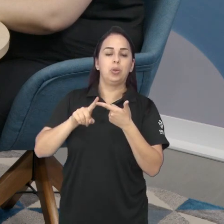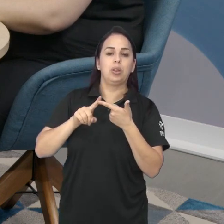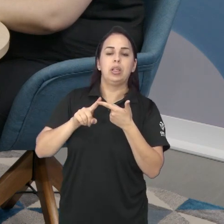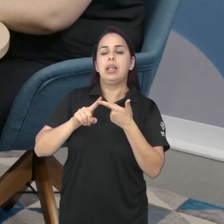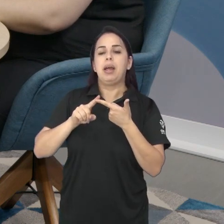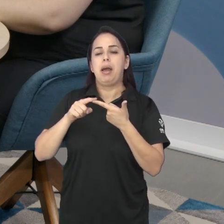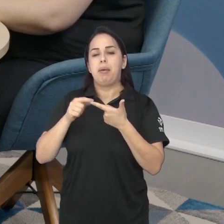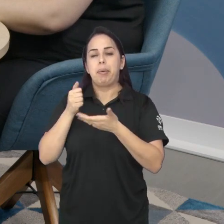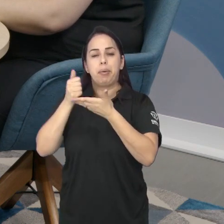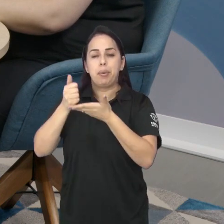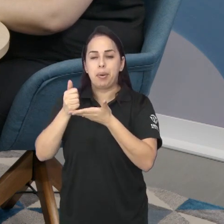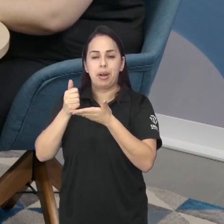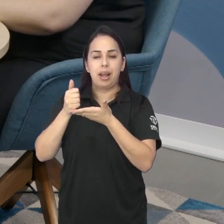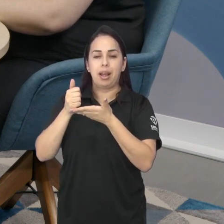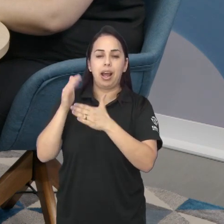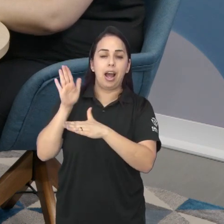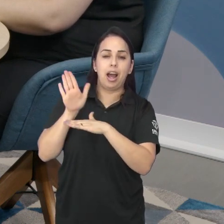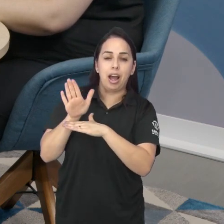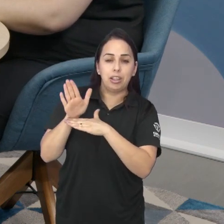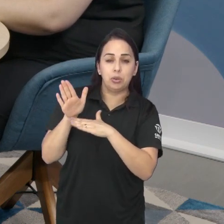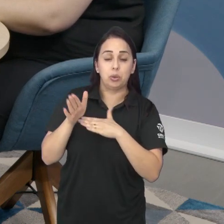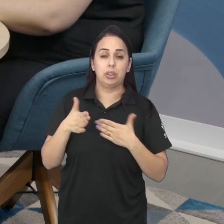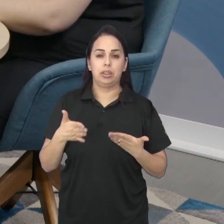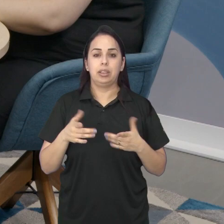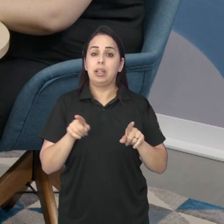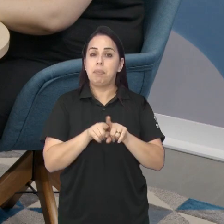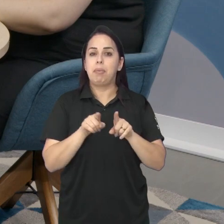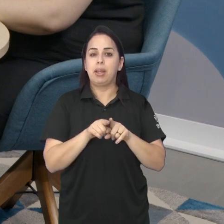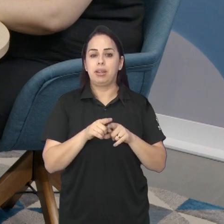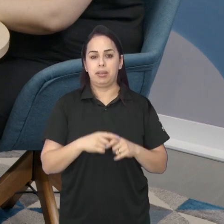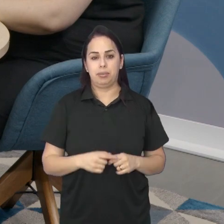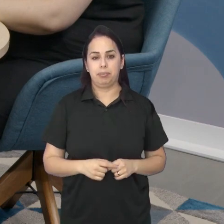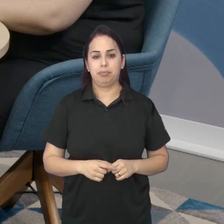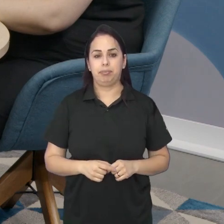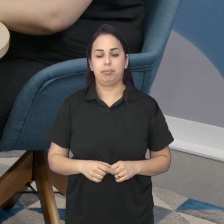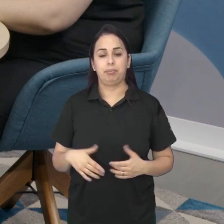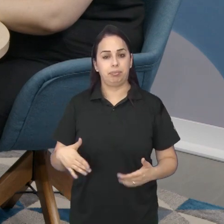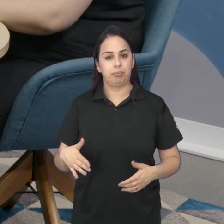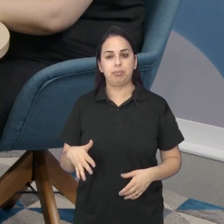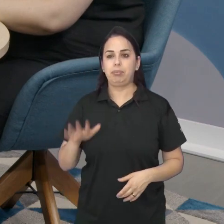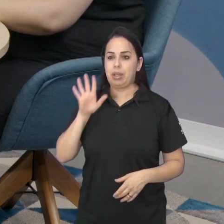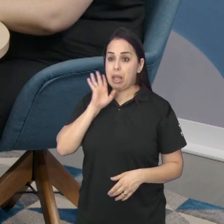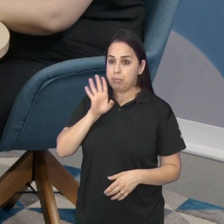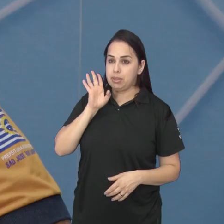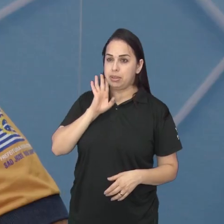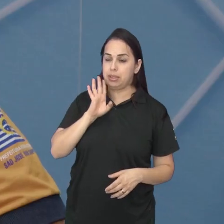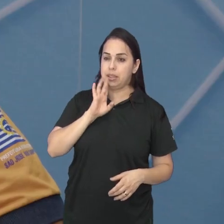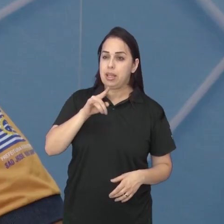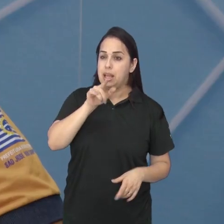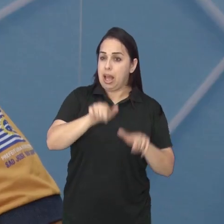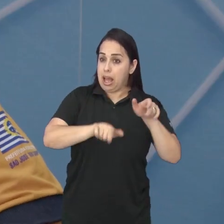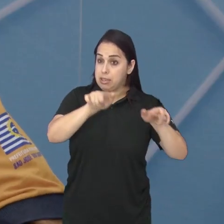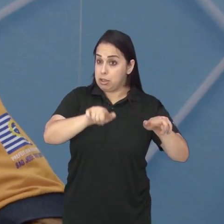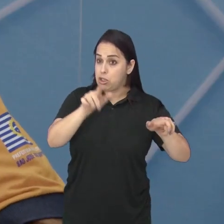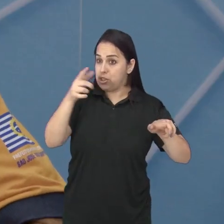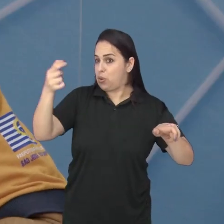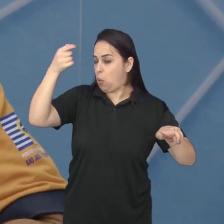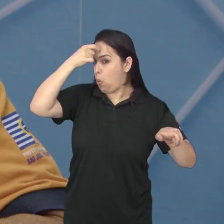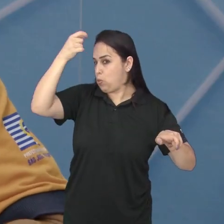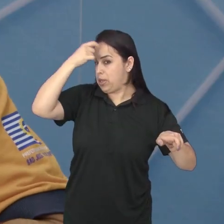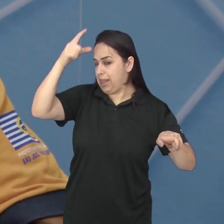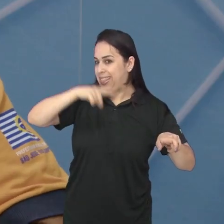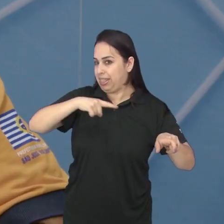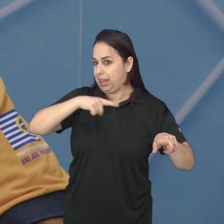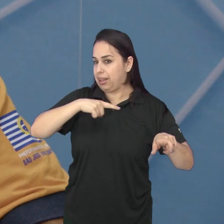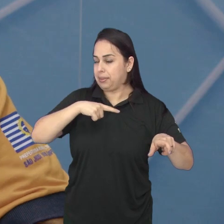como fazer esses primeiros socorros, né, se for o caso. É muito bacana porque as pessoas estando